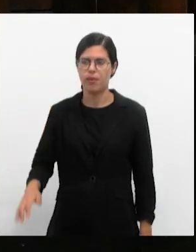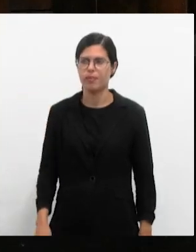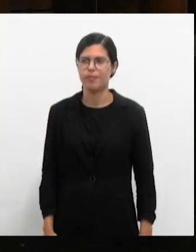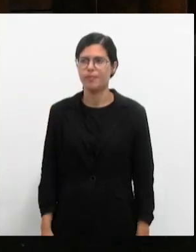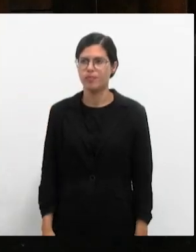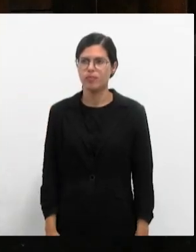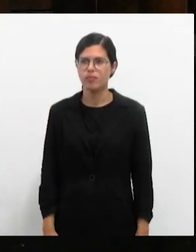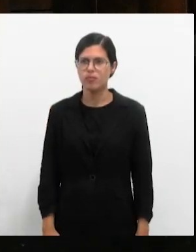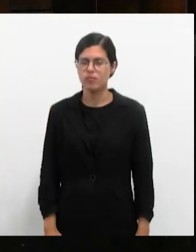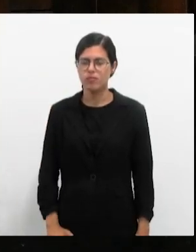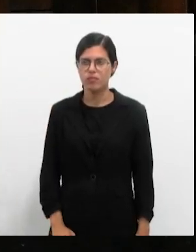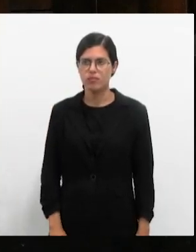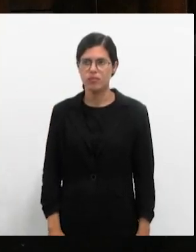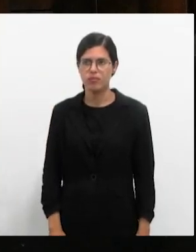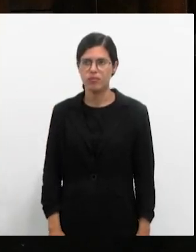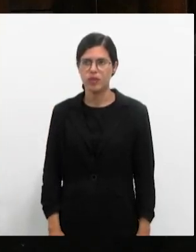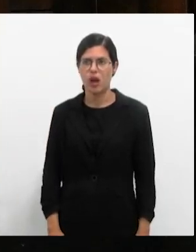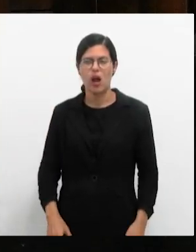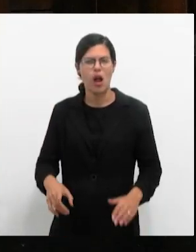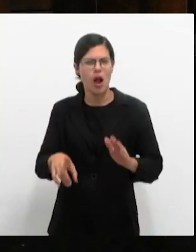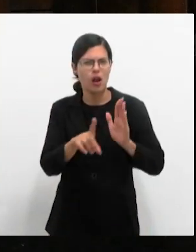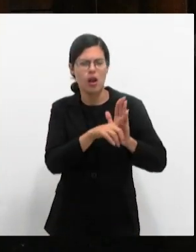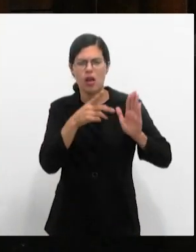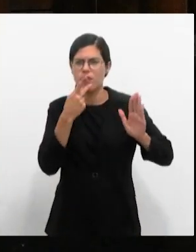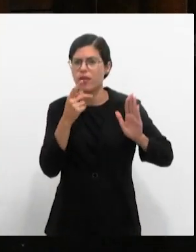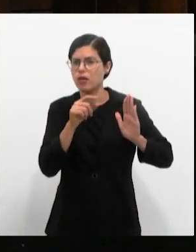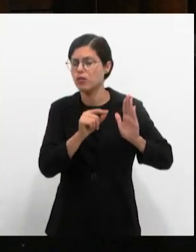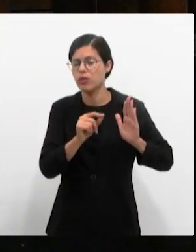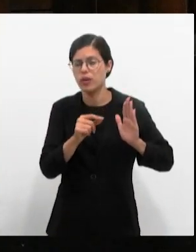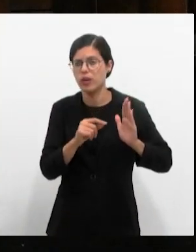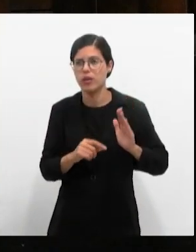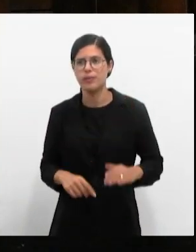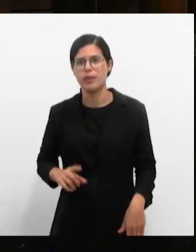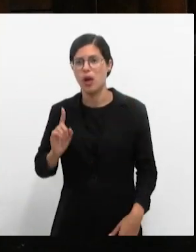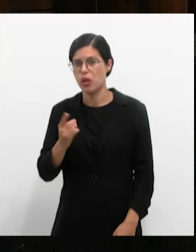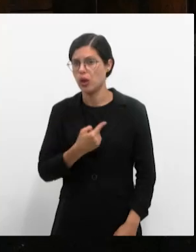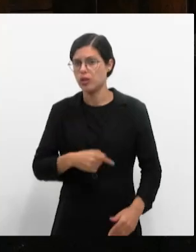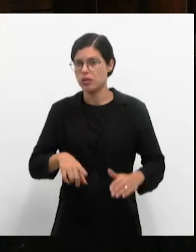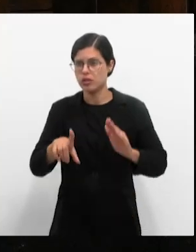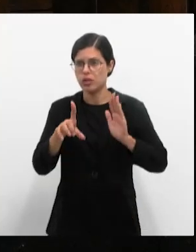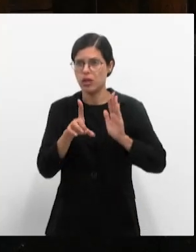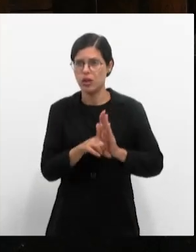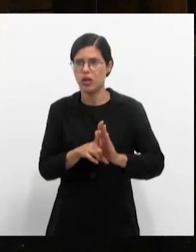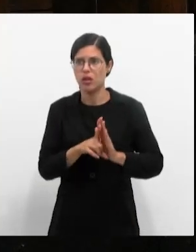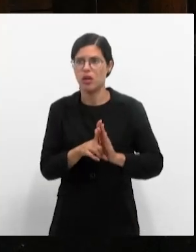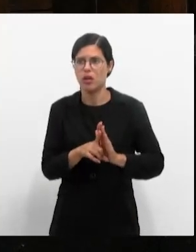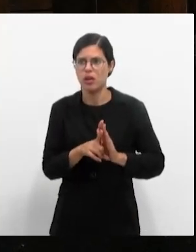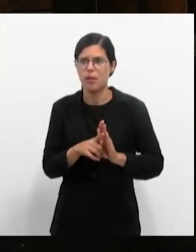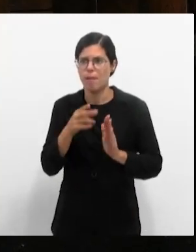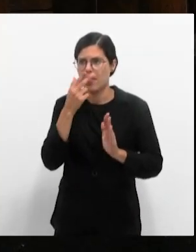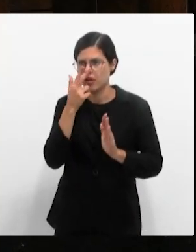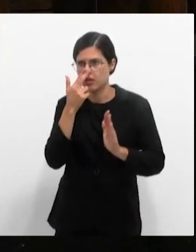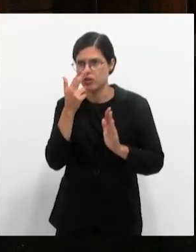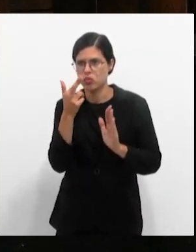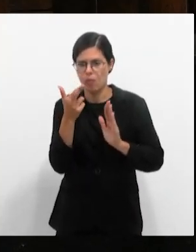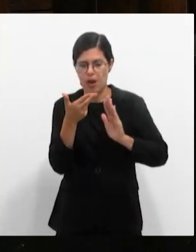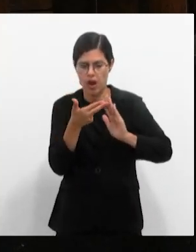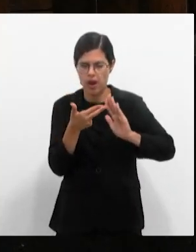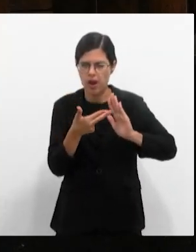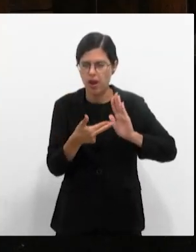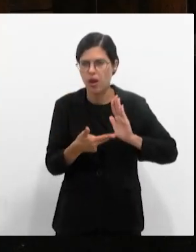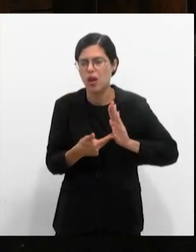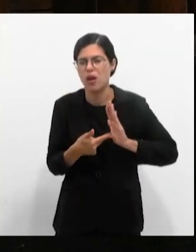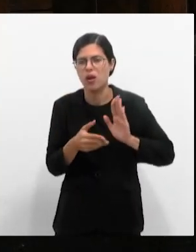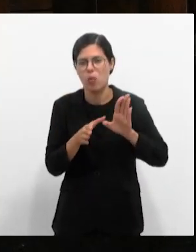Qual é o nosso pressuposto da nossa lei? A nossa lei, deputado Luiz Paulo, ela é um protocolo, na verdade, que ela